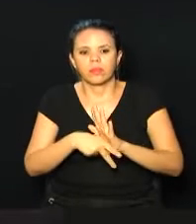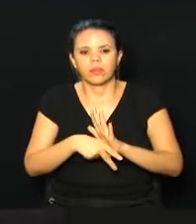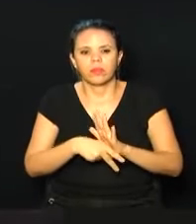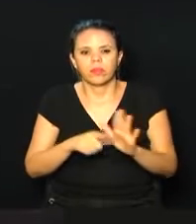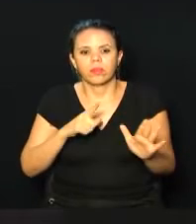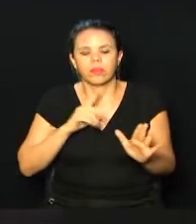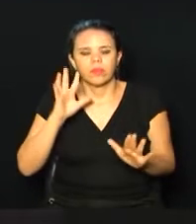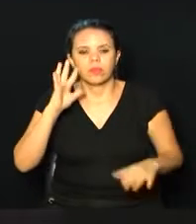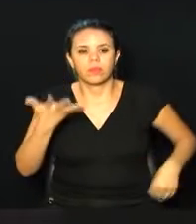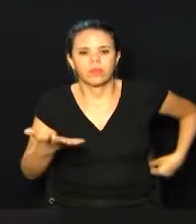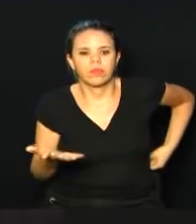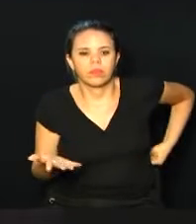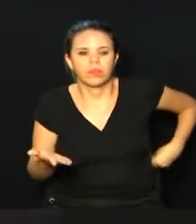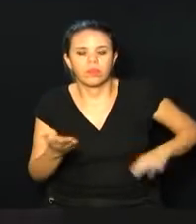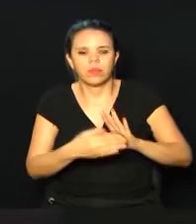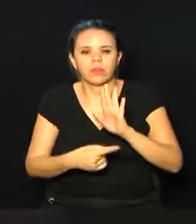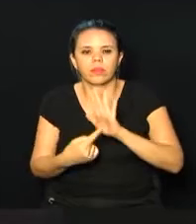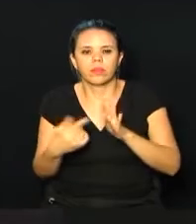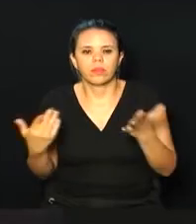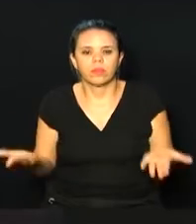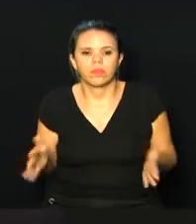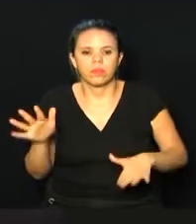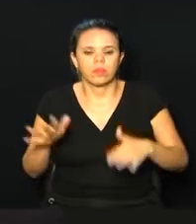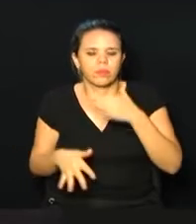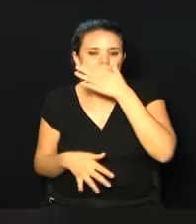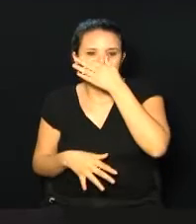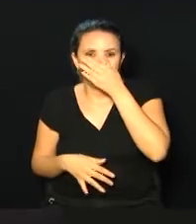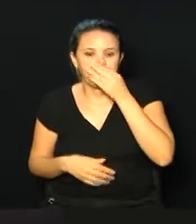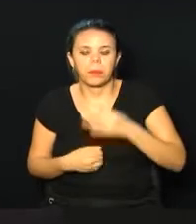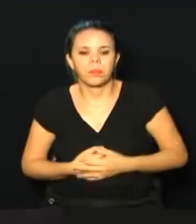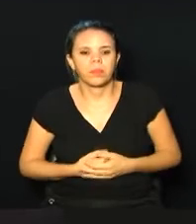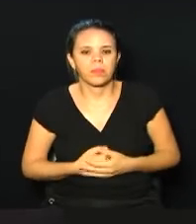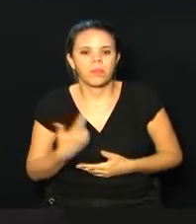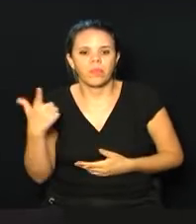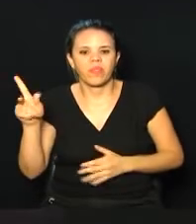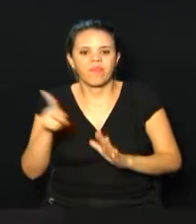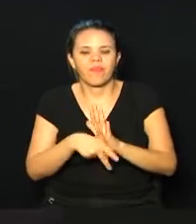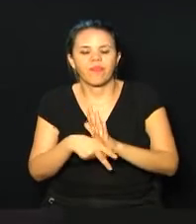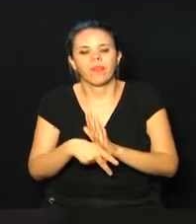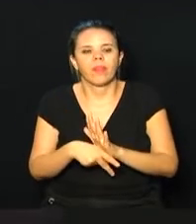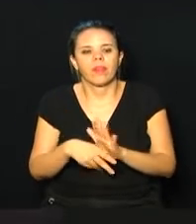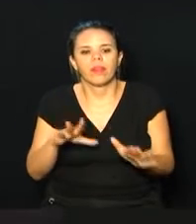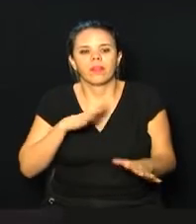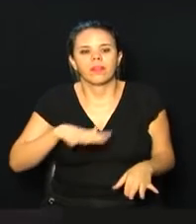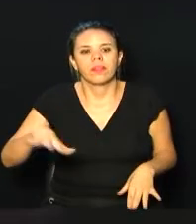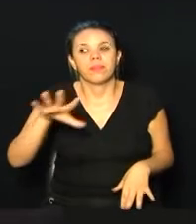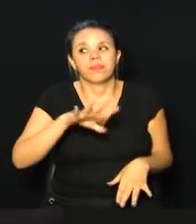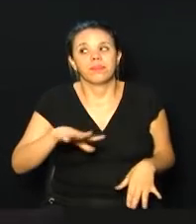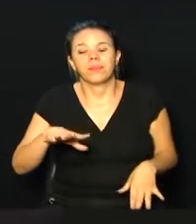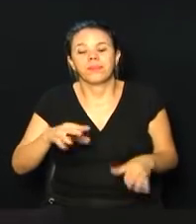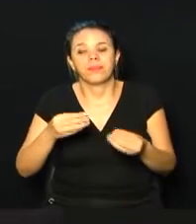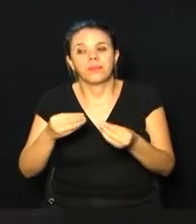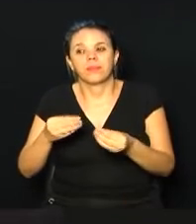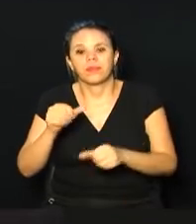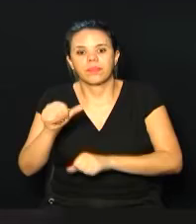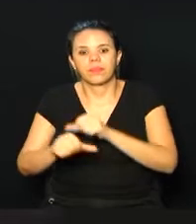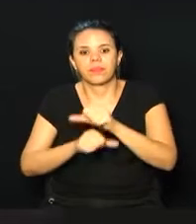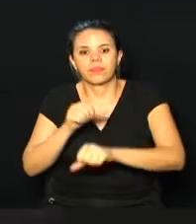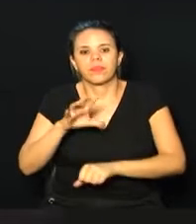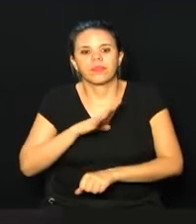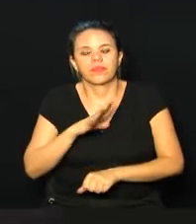os resultados deles. E talvez também esses outros projetos para a cidade, aí, que vão impactar bastante a cidade,